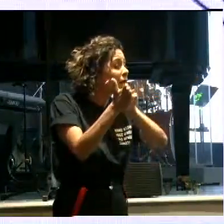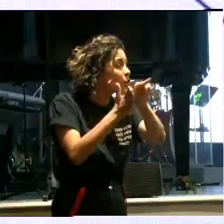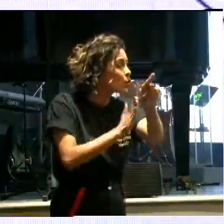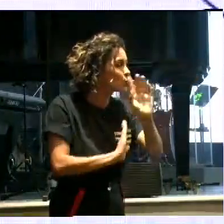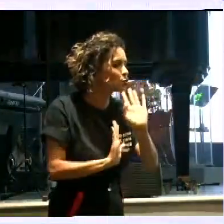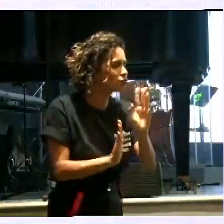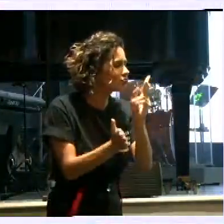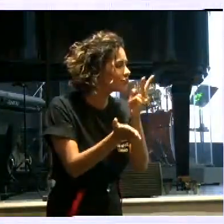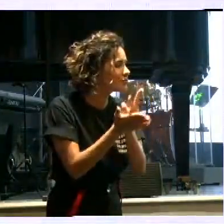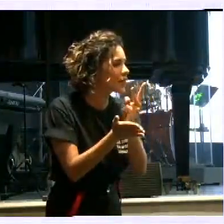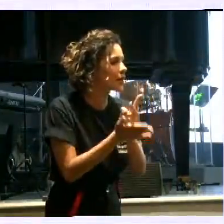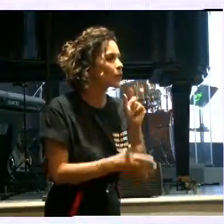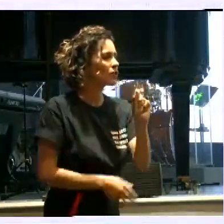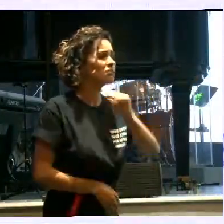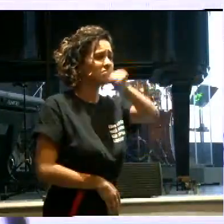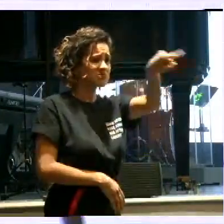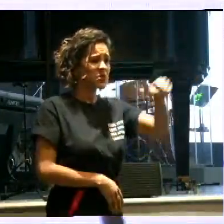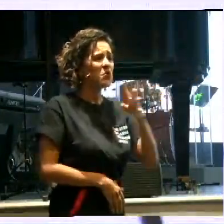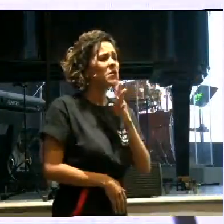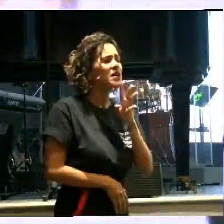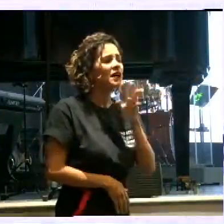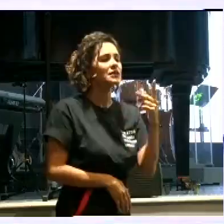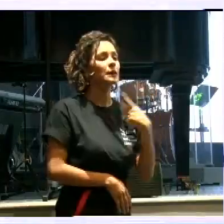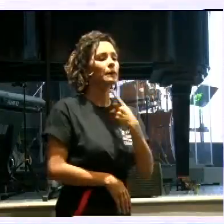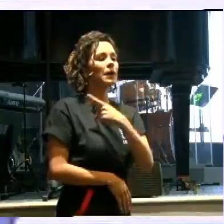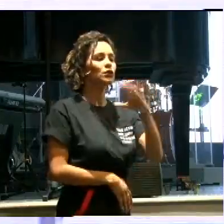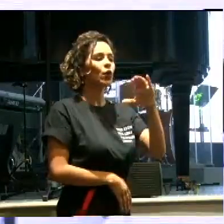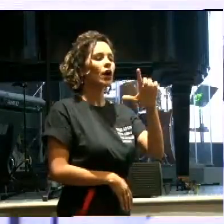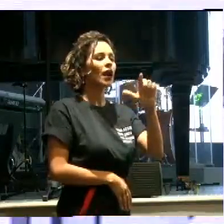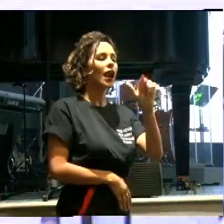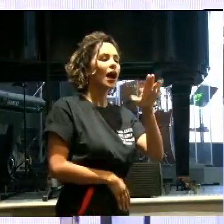campo. Quem conhece o pastor Cláudio Duarte aí?